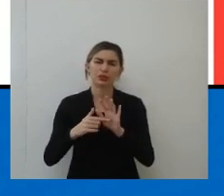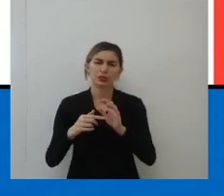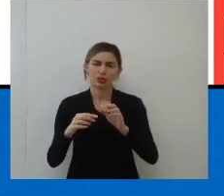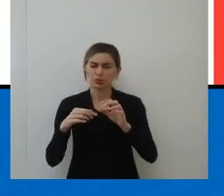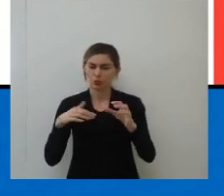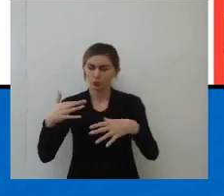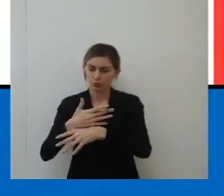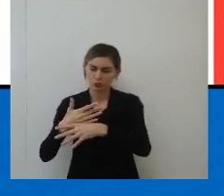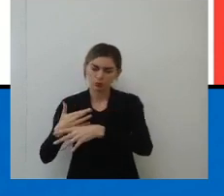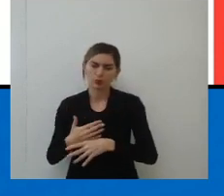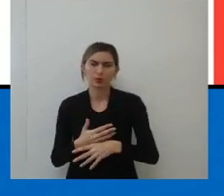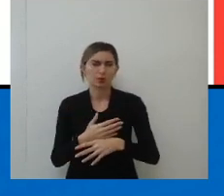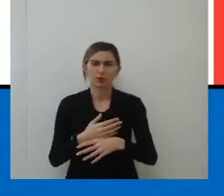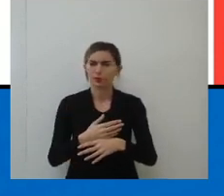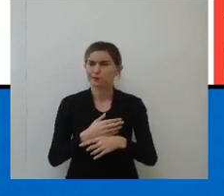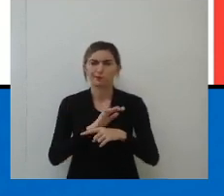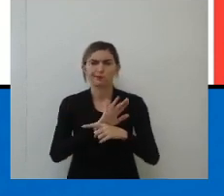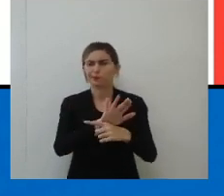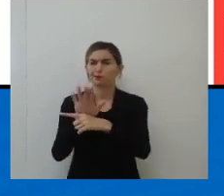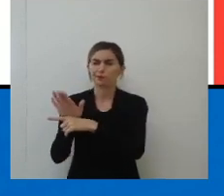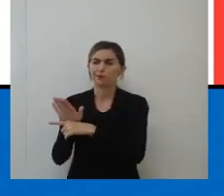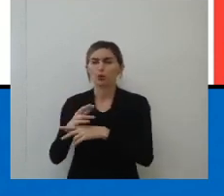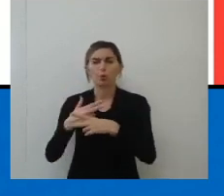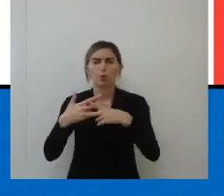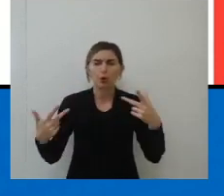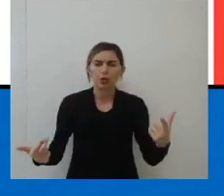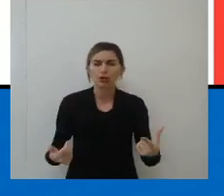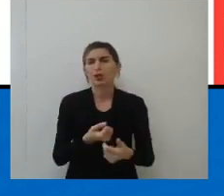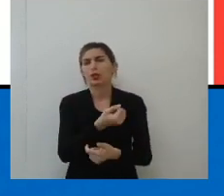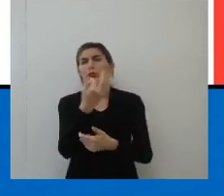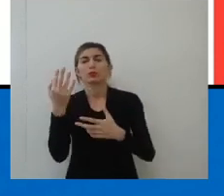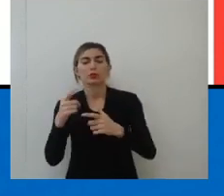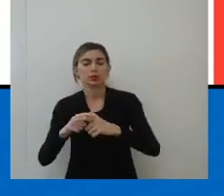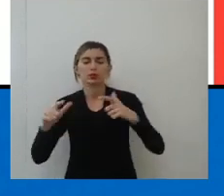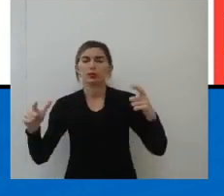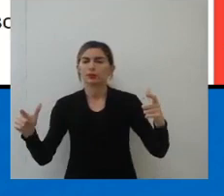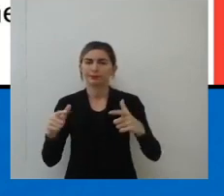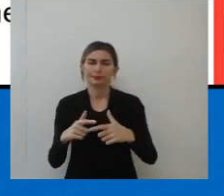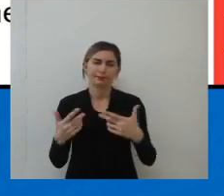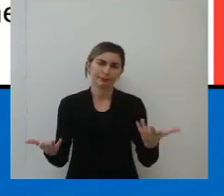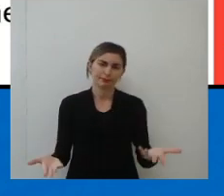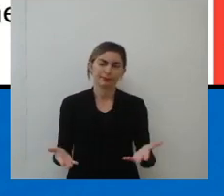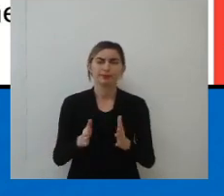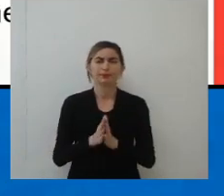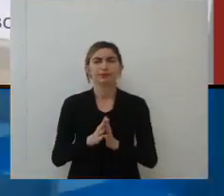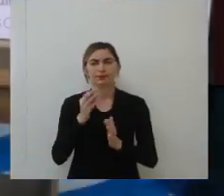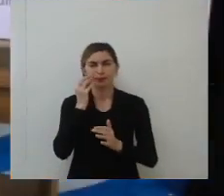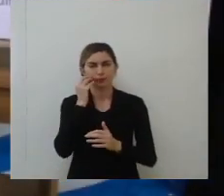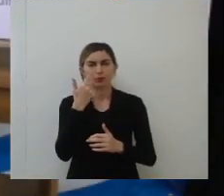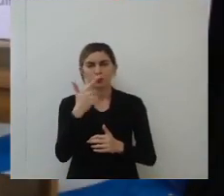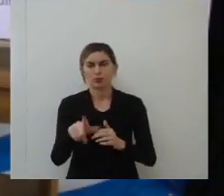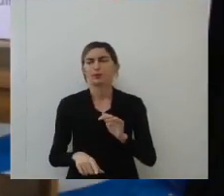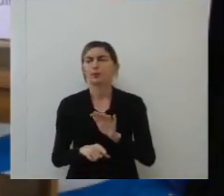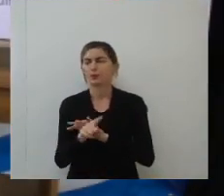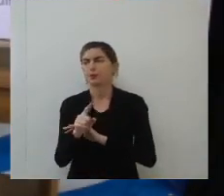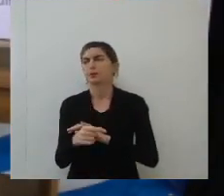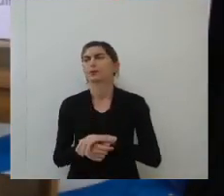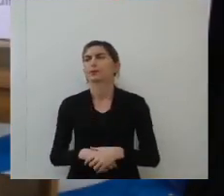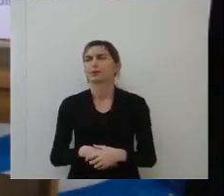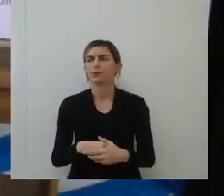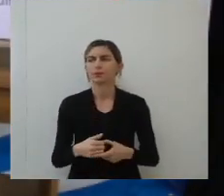infraestrutura urbana não servindo para atender em qualidade e quantidade a esses indivíduos, tá? Vamos ver outra